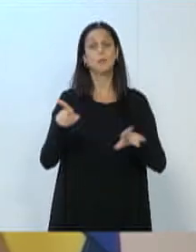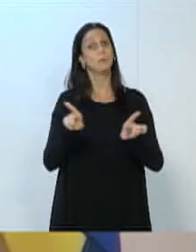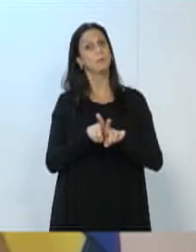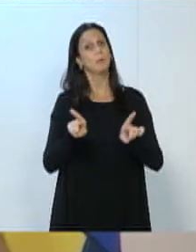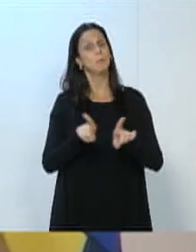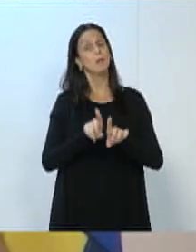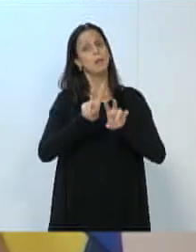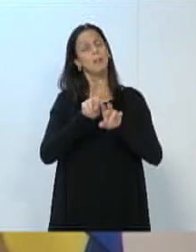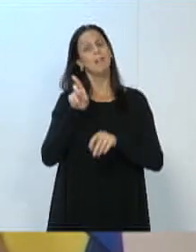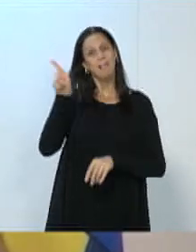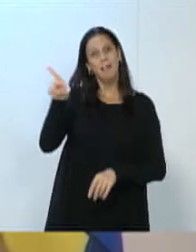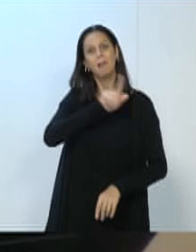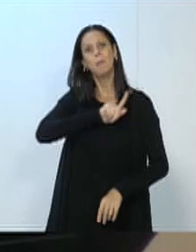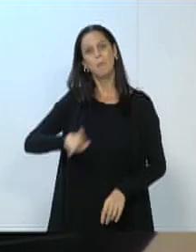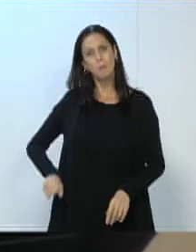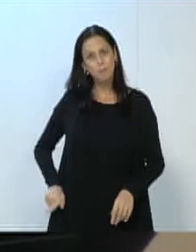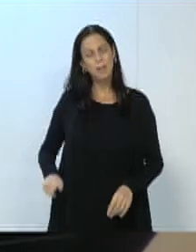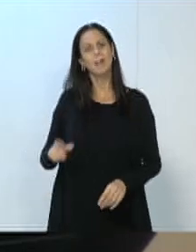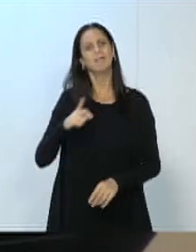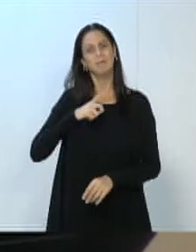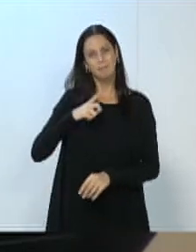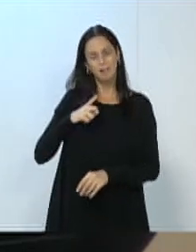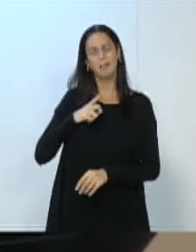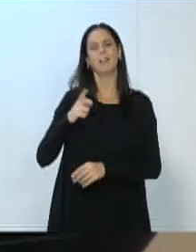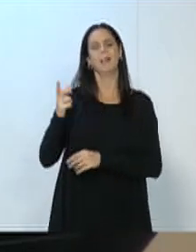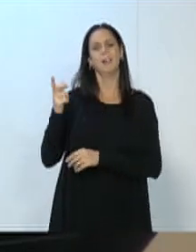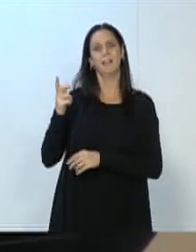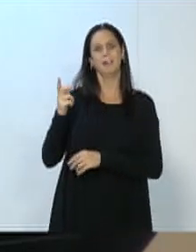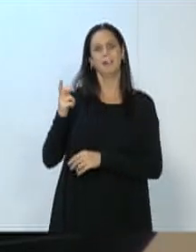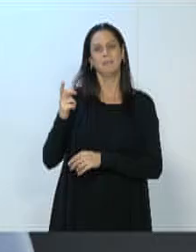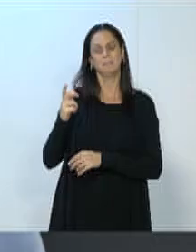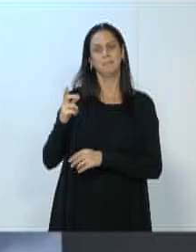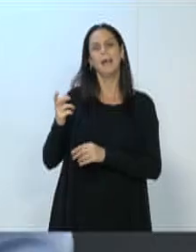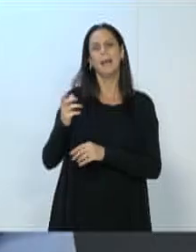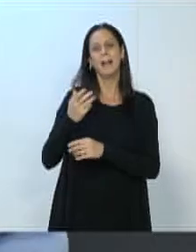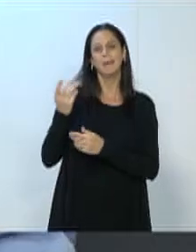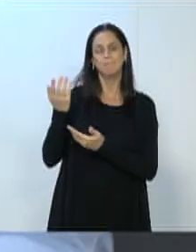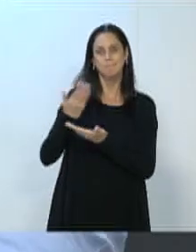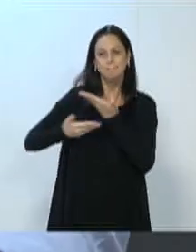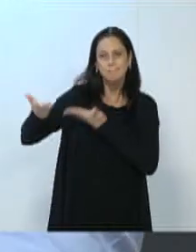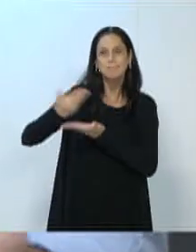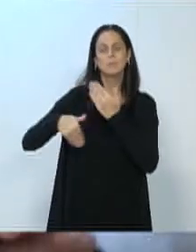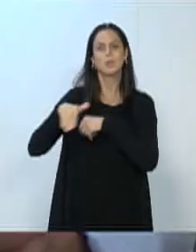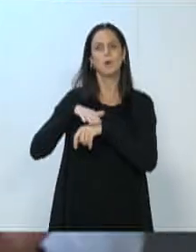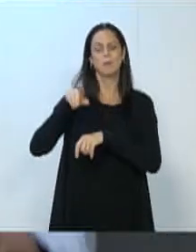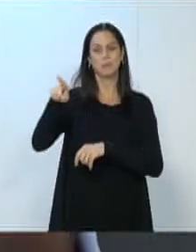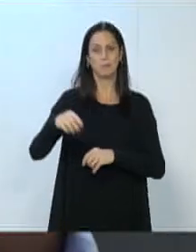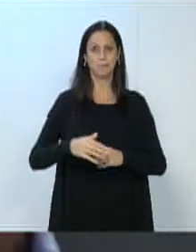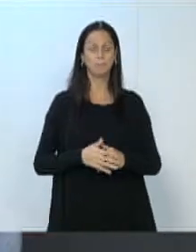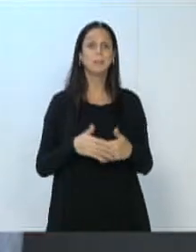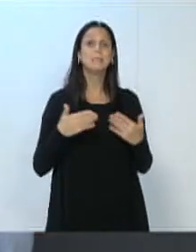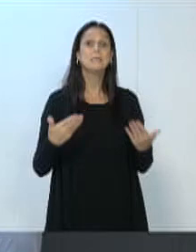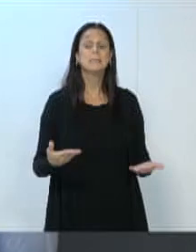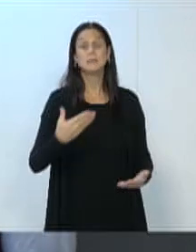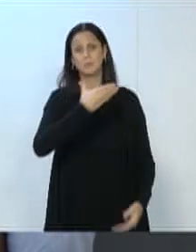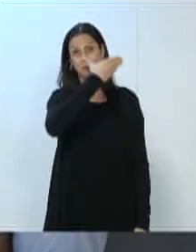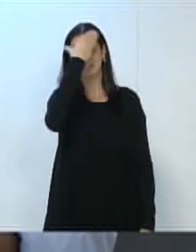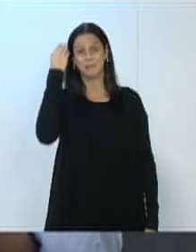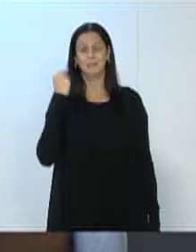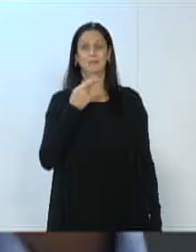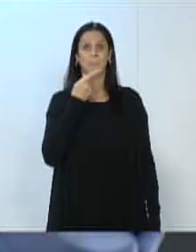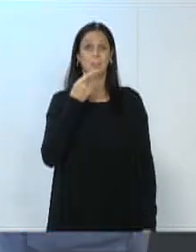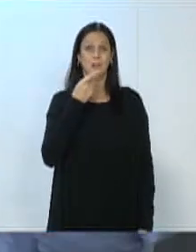relação ao governo do estado com a atualização do orador a parte concedido a vereador alemão ligado seu presidente Maurício eu esqueci de falar